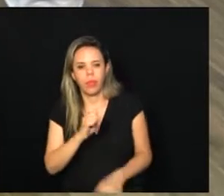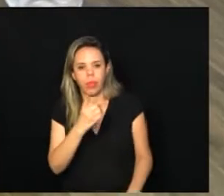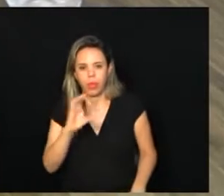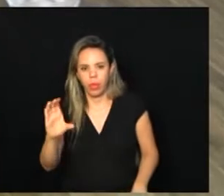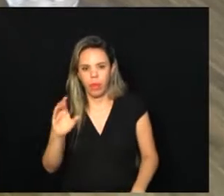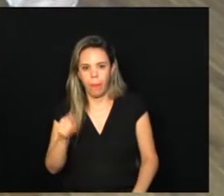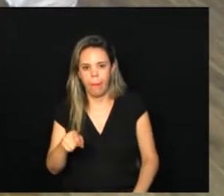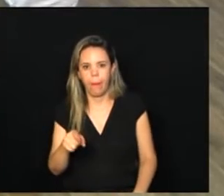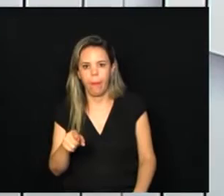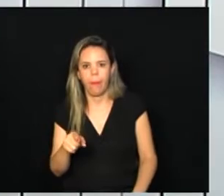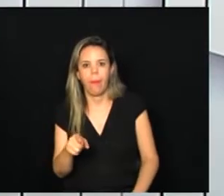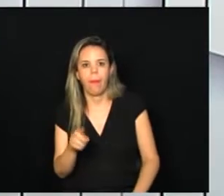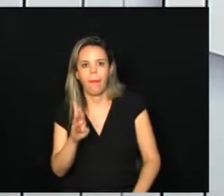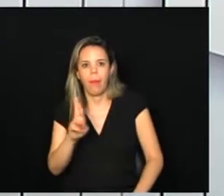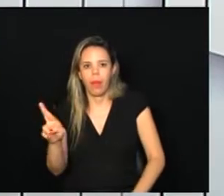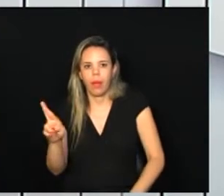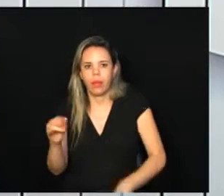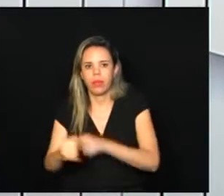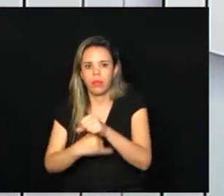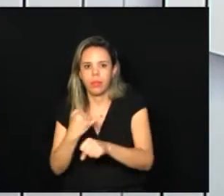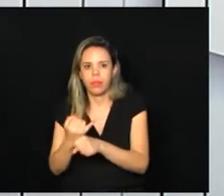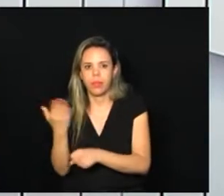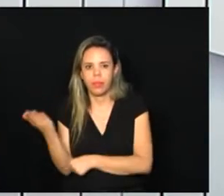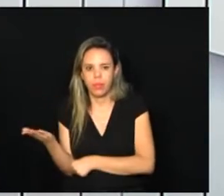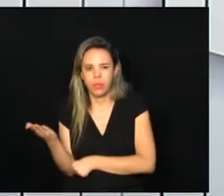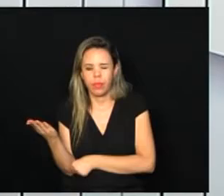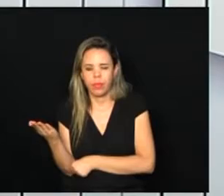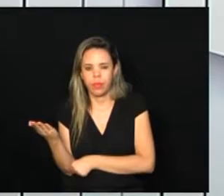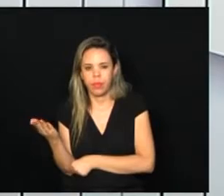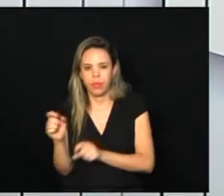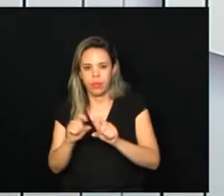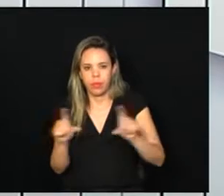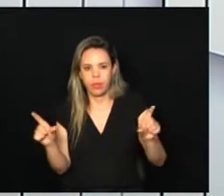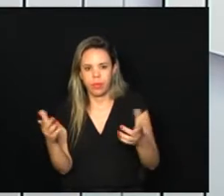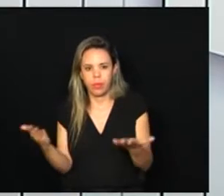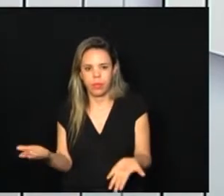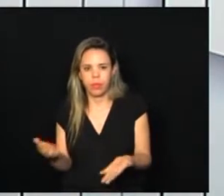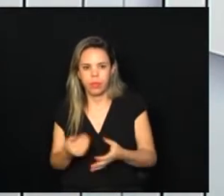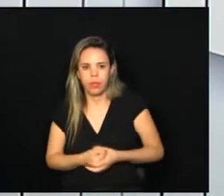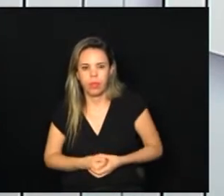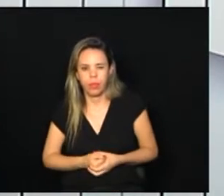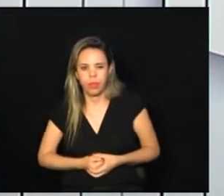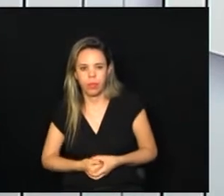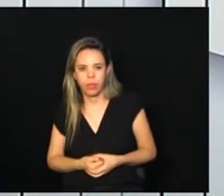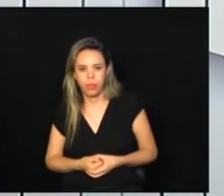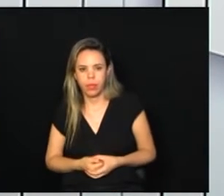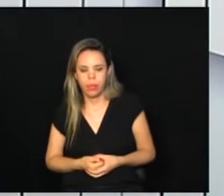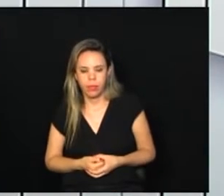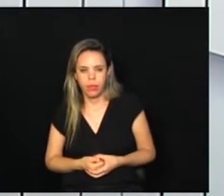indec.com.br, o site está aqui embaixo da sua tela.